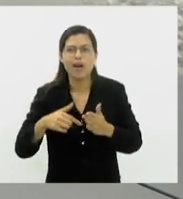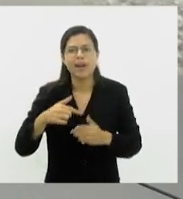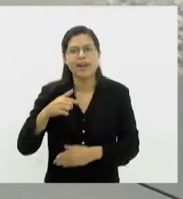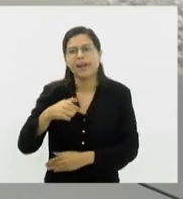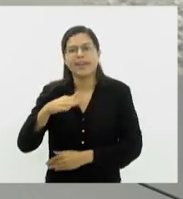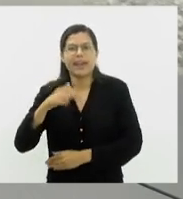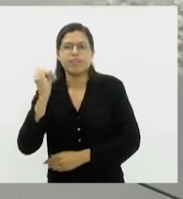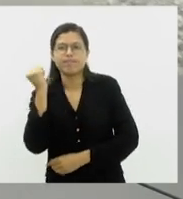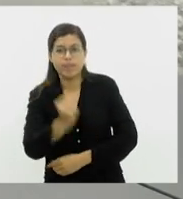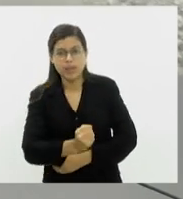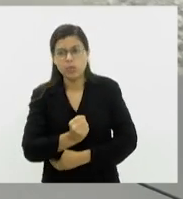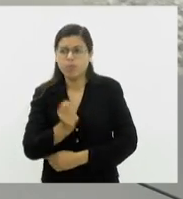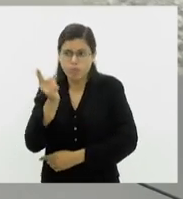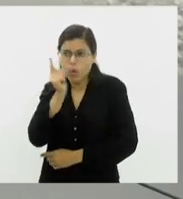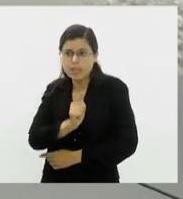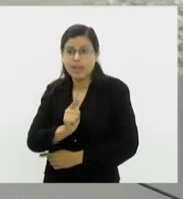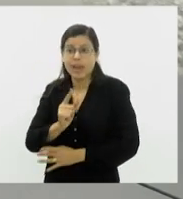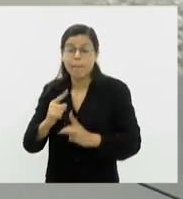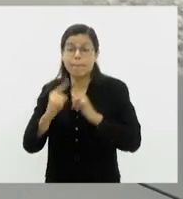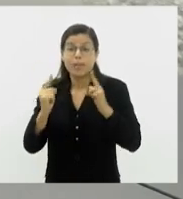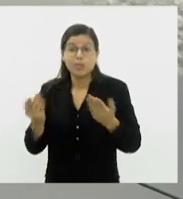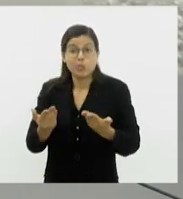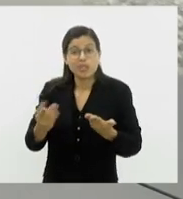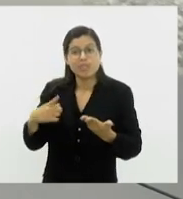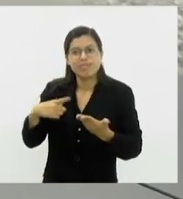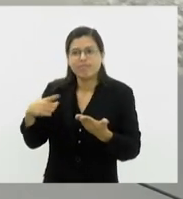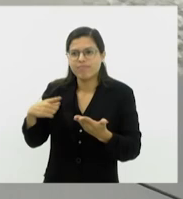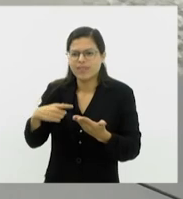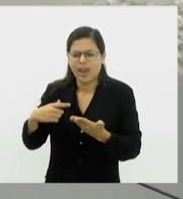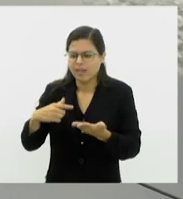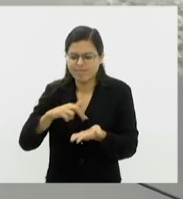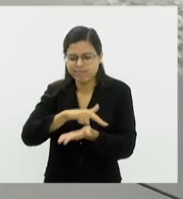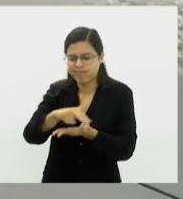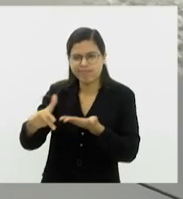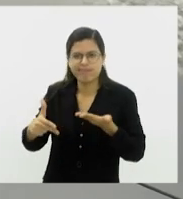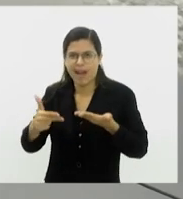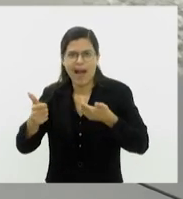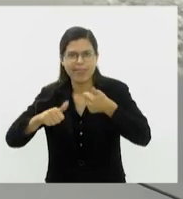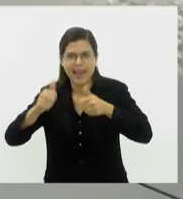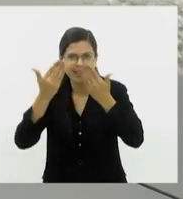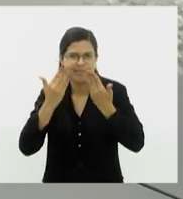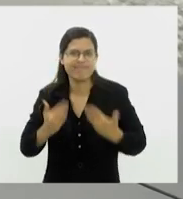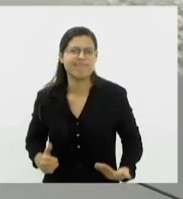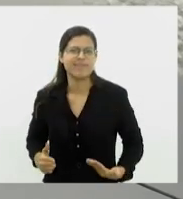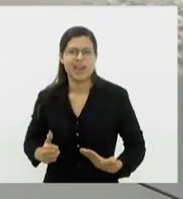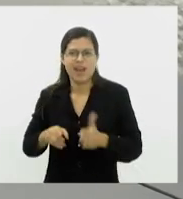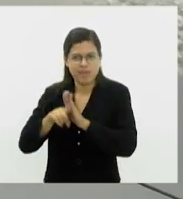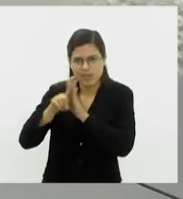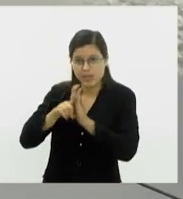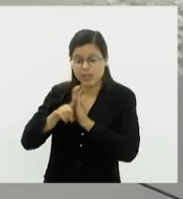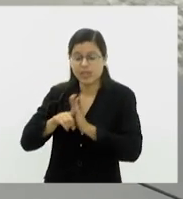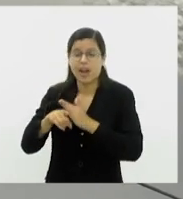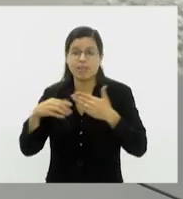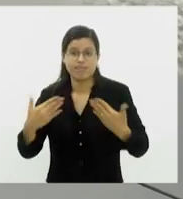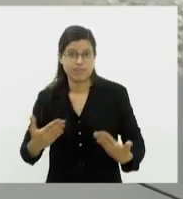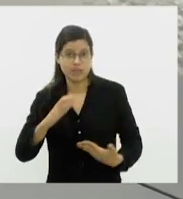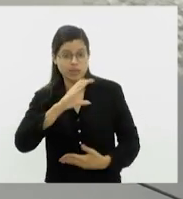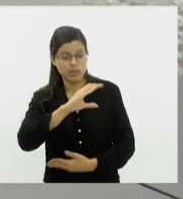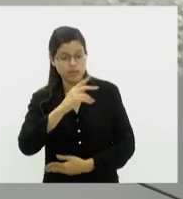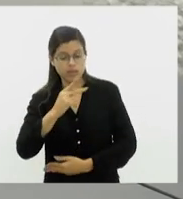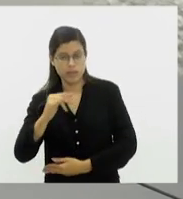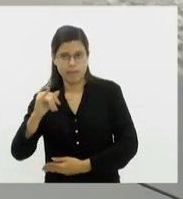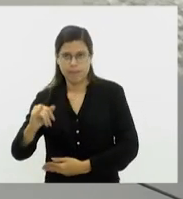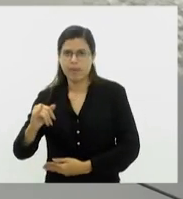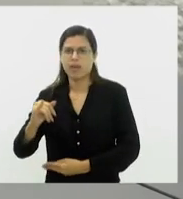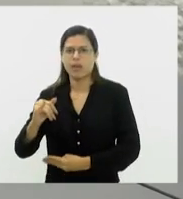demanda muito alta então eh essa CPI ela foi muito bem trabalhada muito bem conduzida